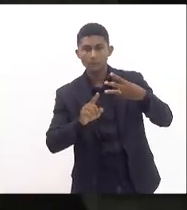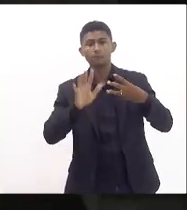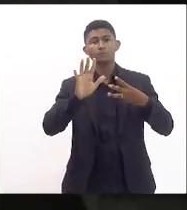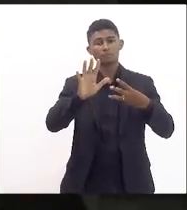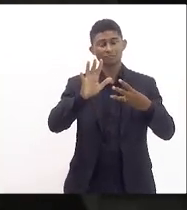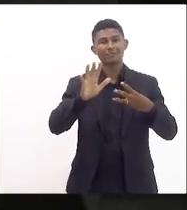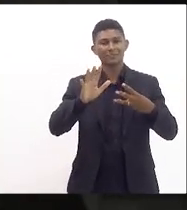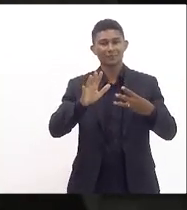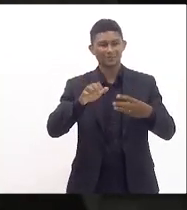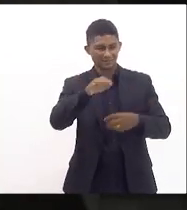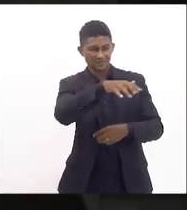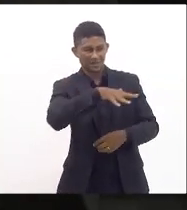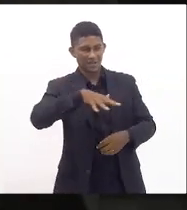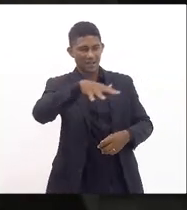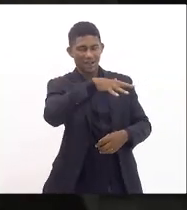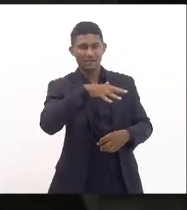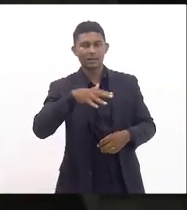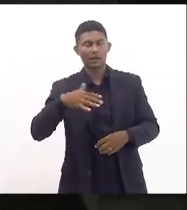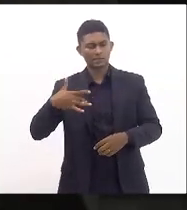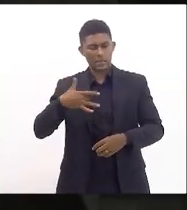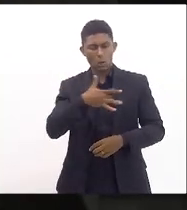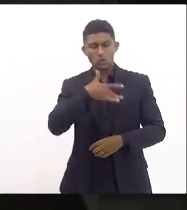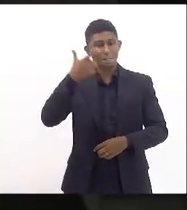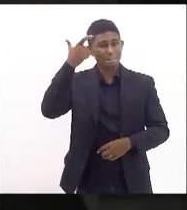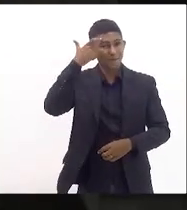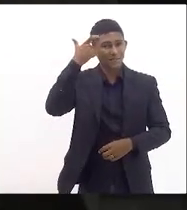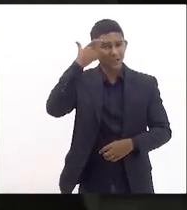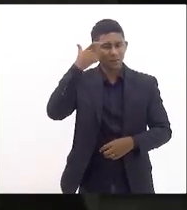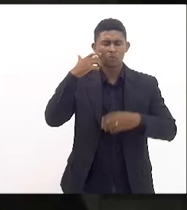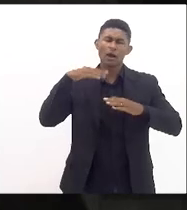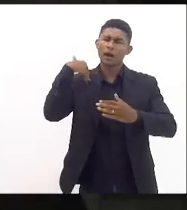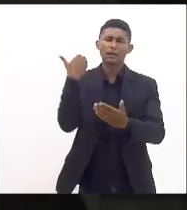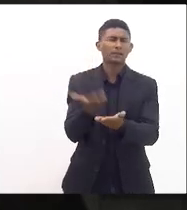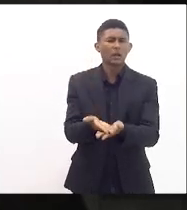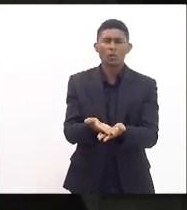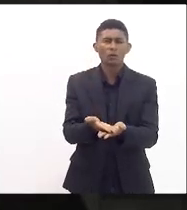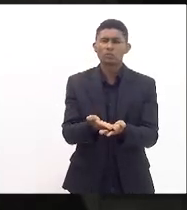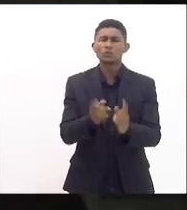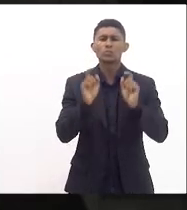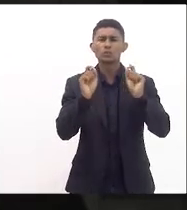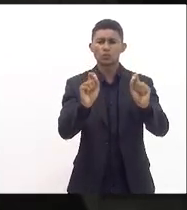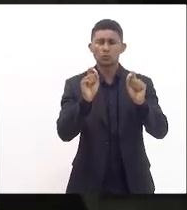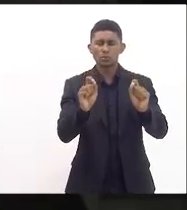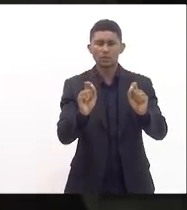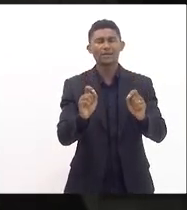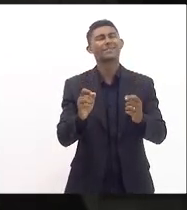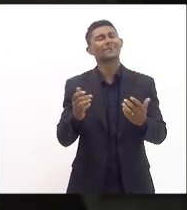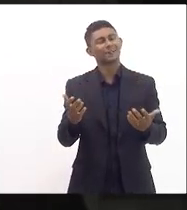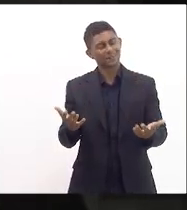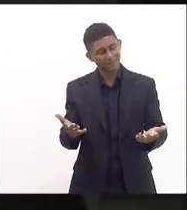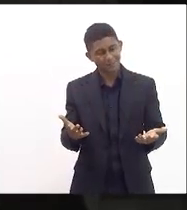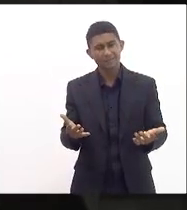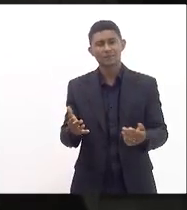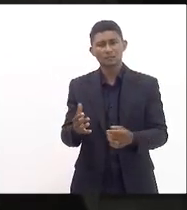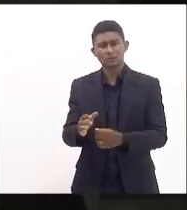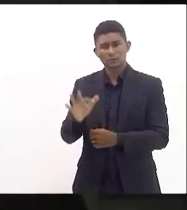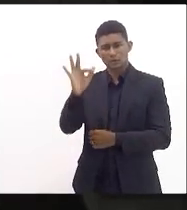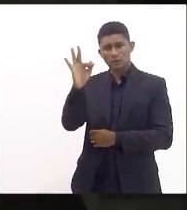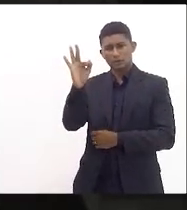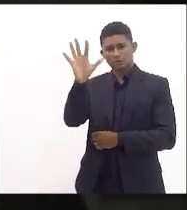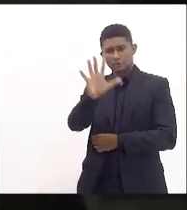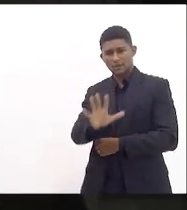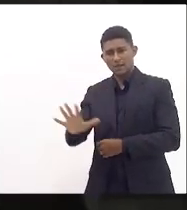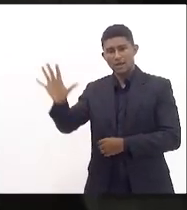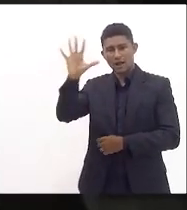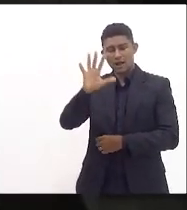saúde mental, o mais comum até hoje é uma ausência, uma omissão por parte do ente